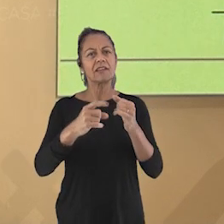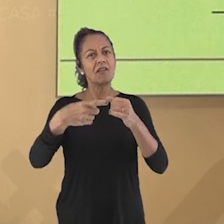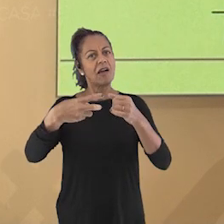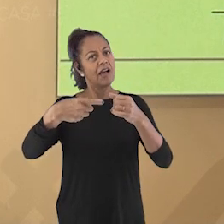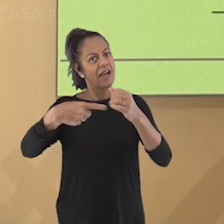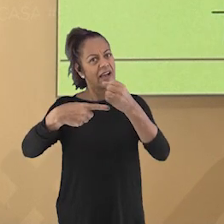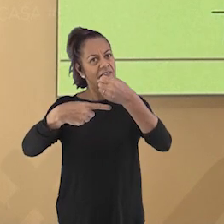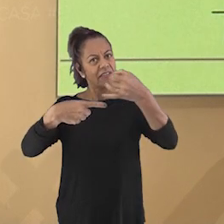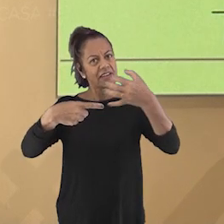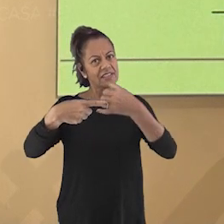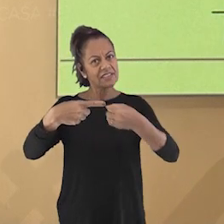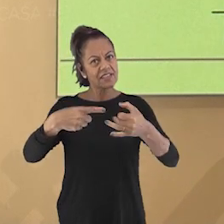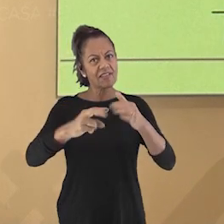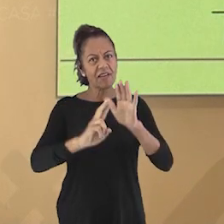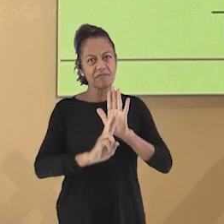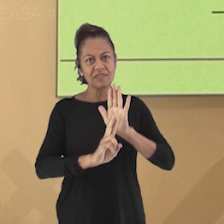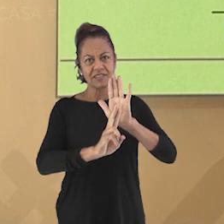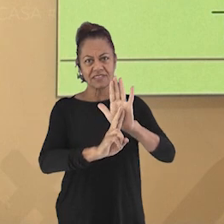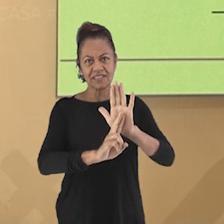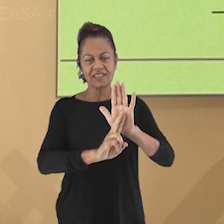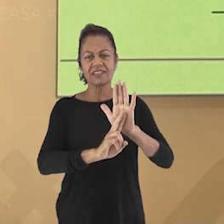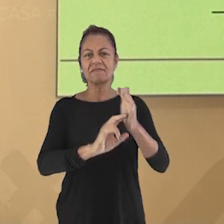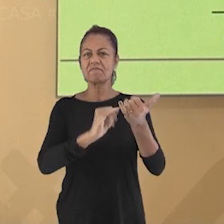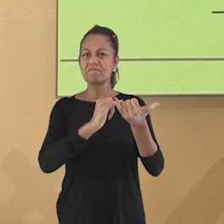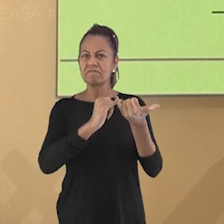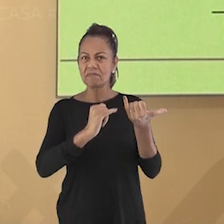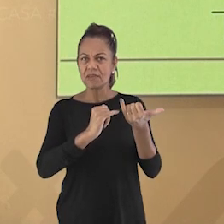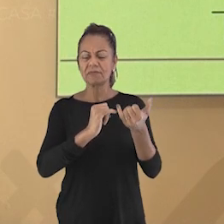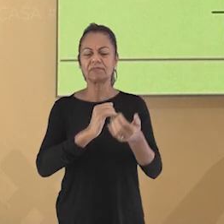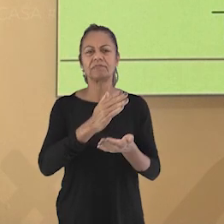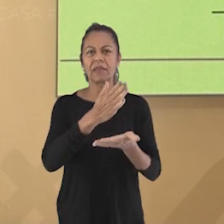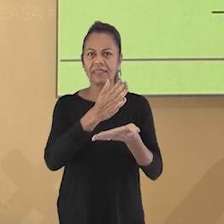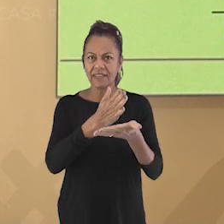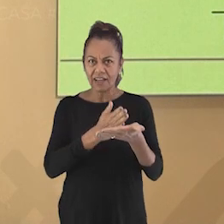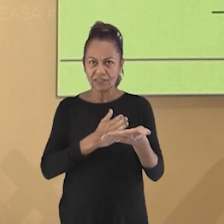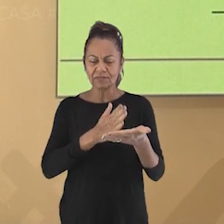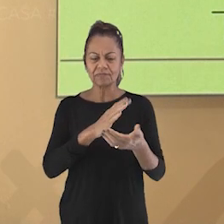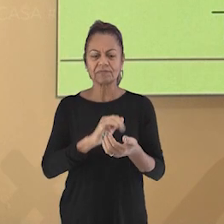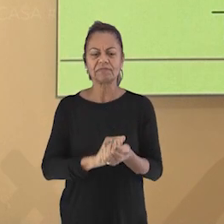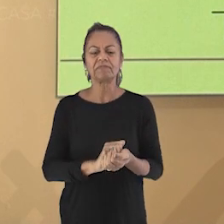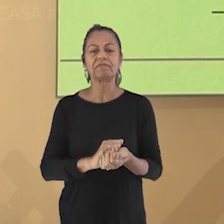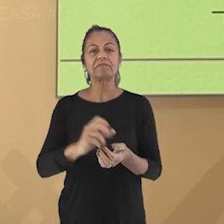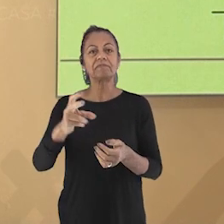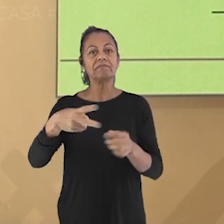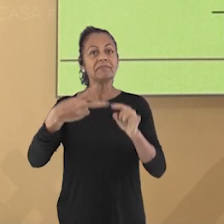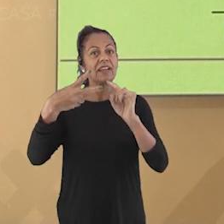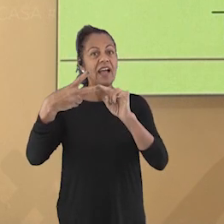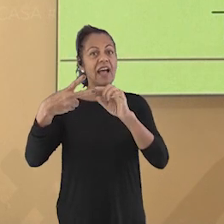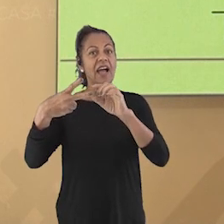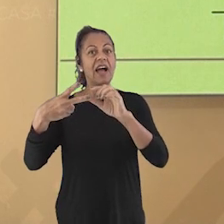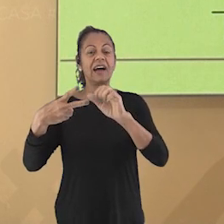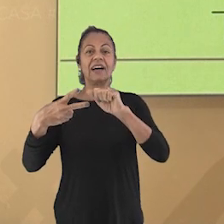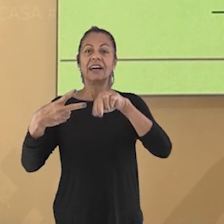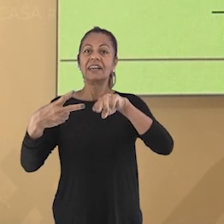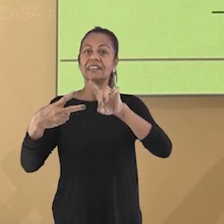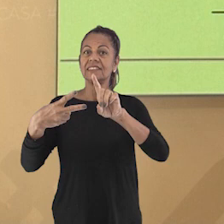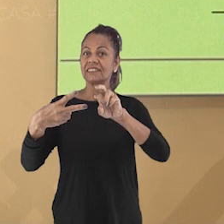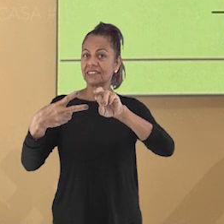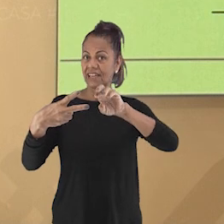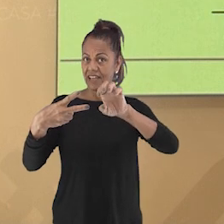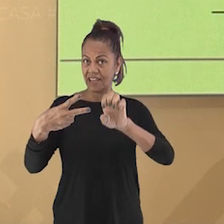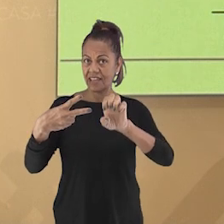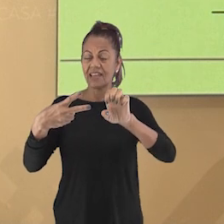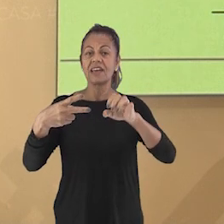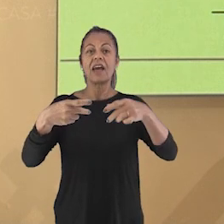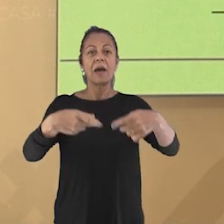a metade. Aqui, a pizza de André veio dividida em 4 partes.